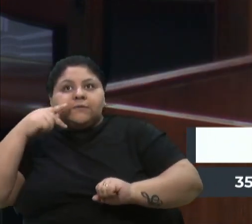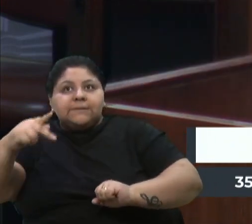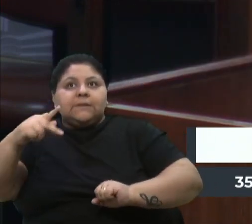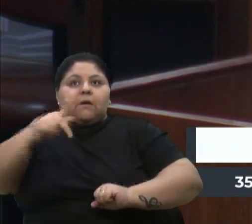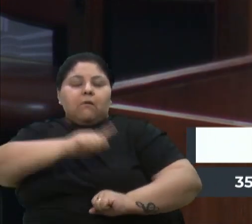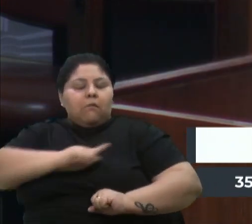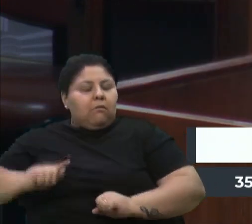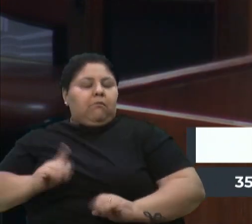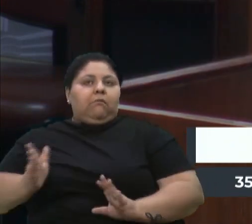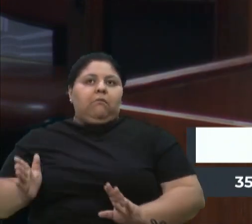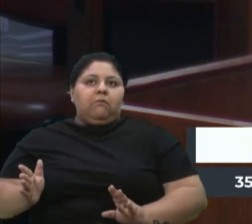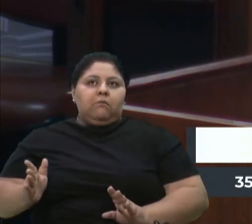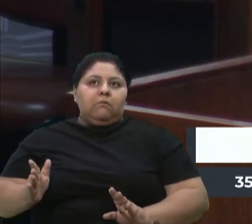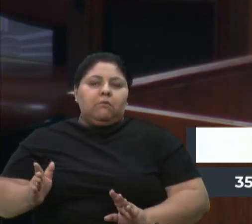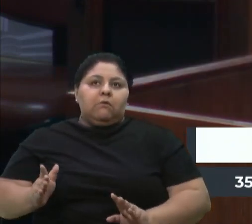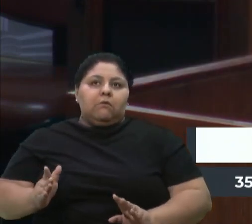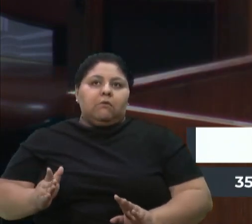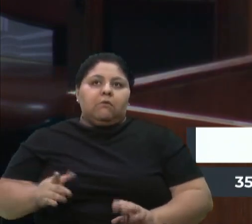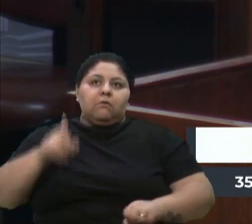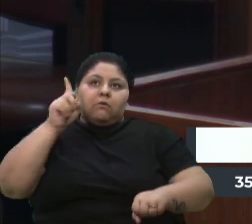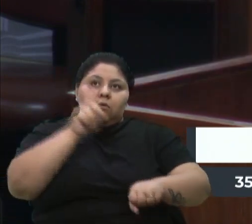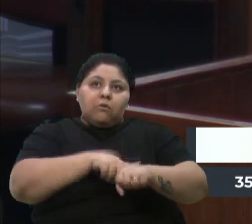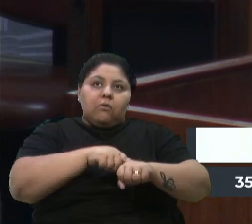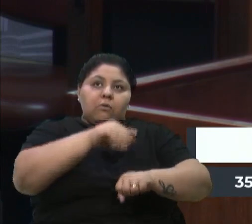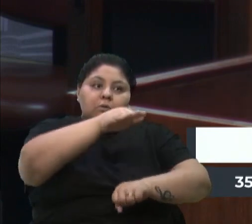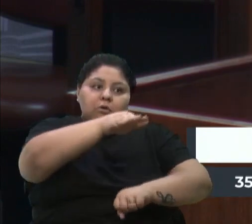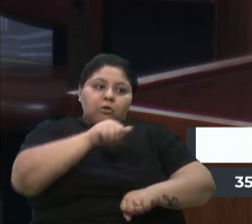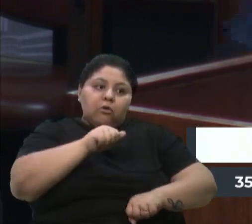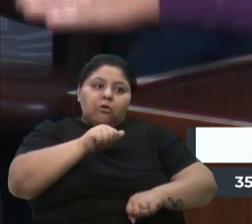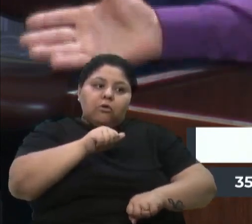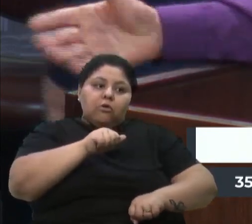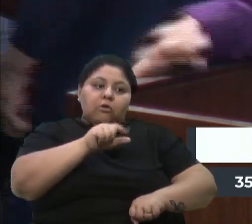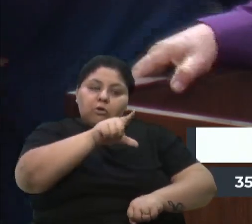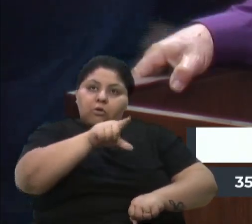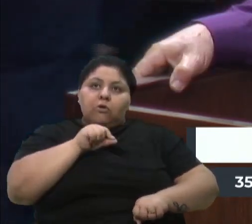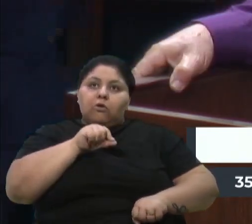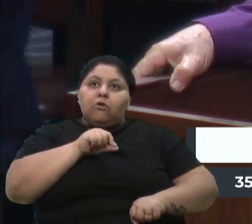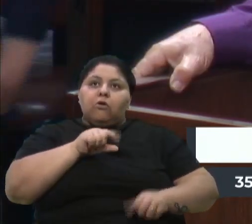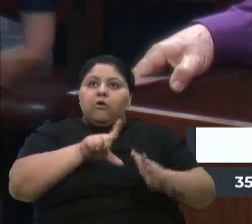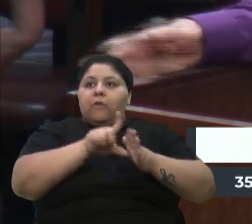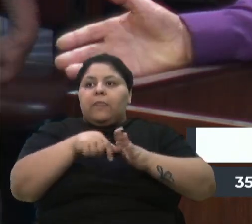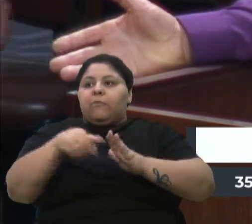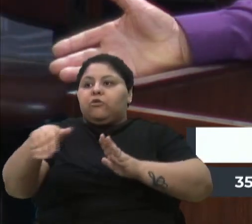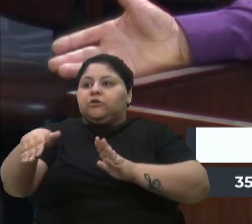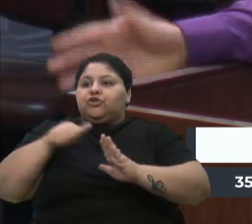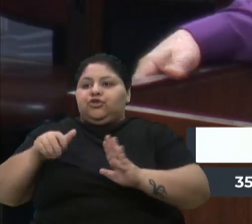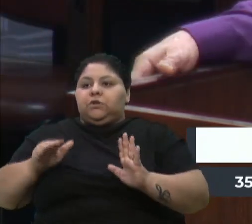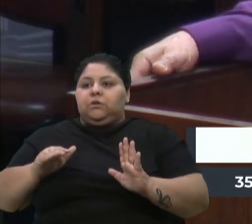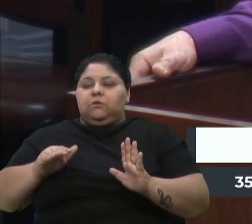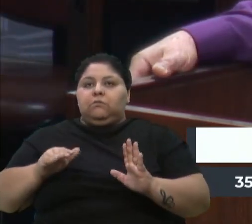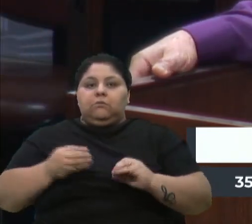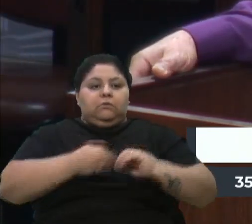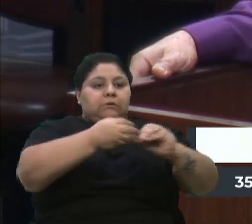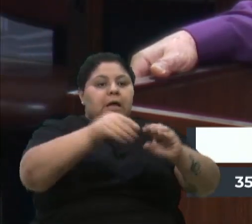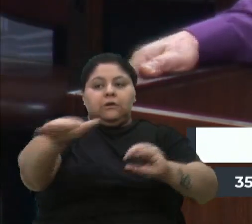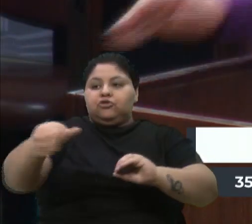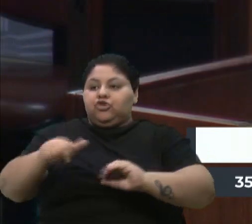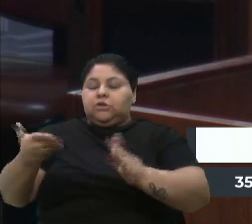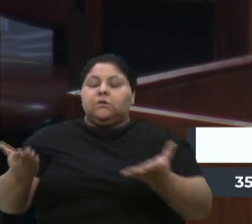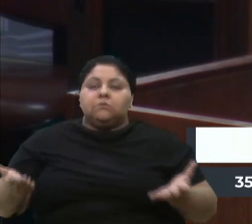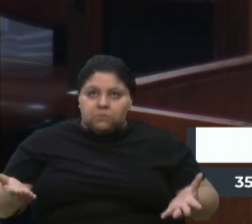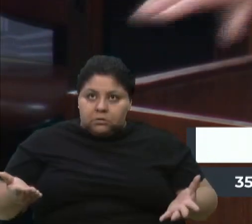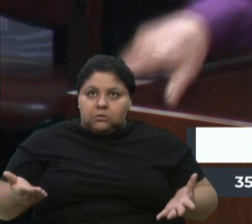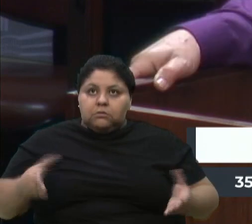se dá para o Conselho tomar as decisões junto com os técnicos, ora se tira. Eu não entendo isso, gente.